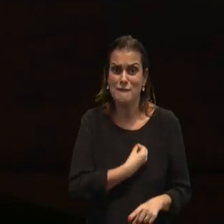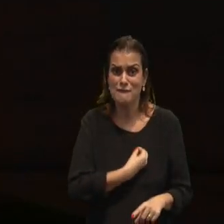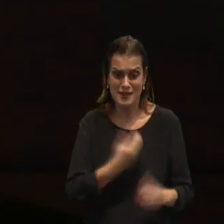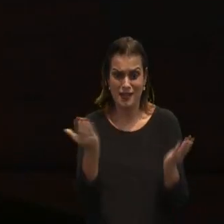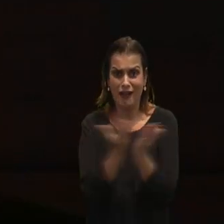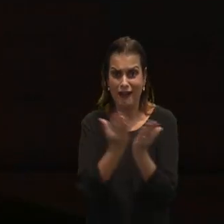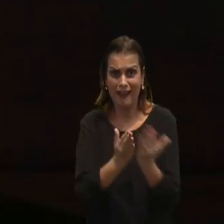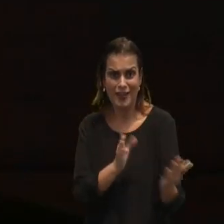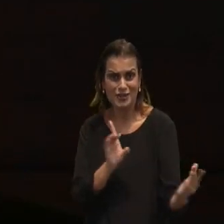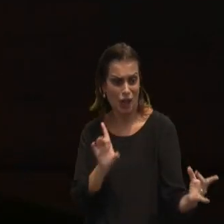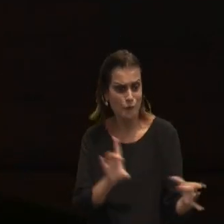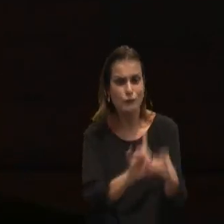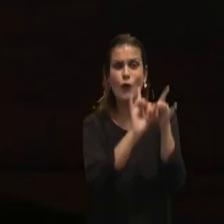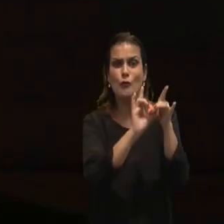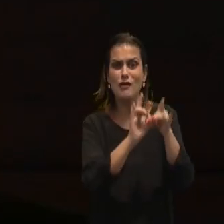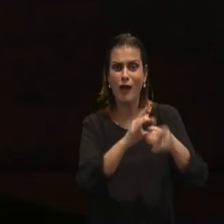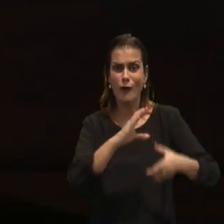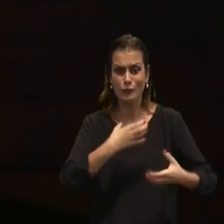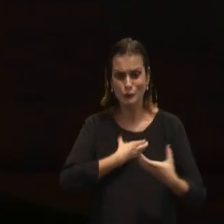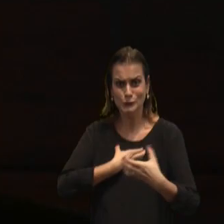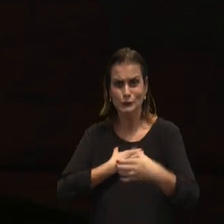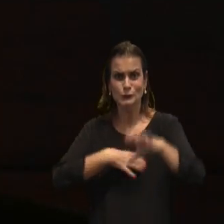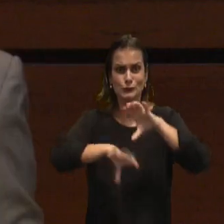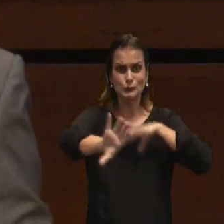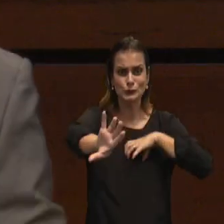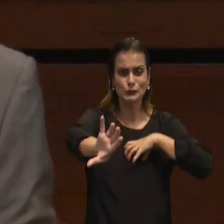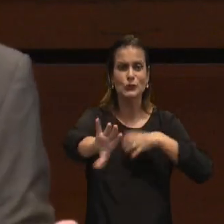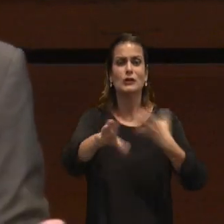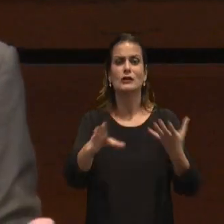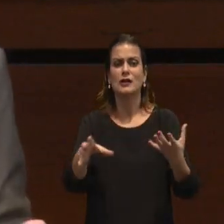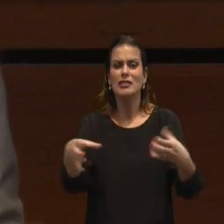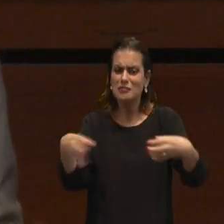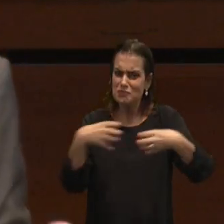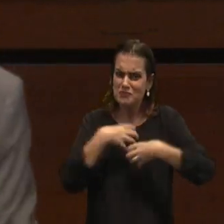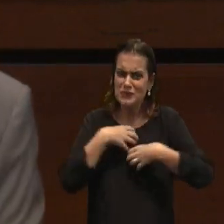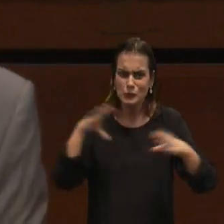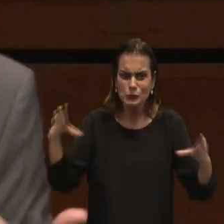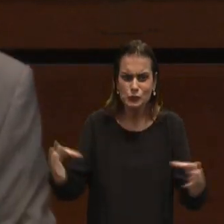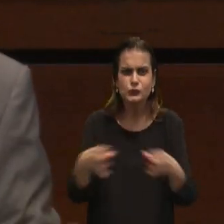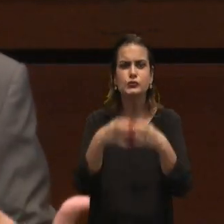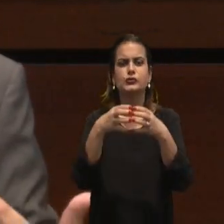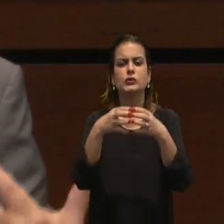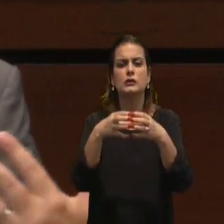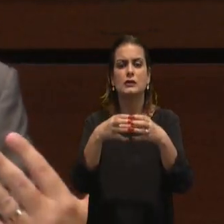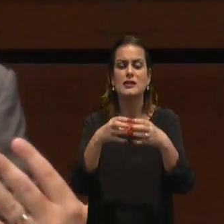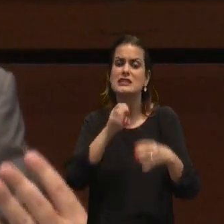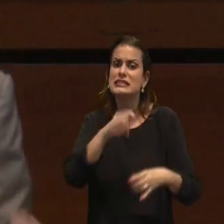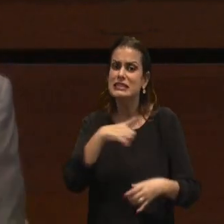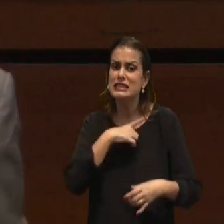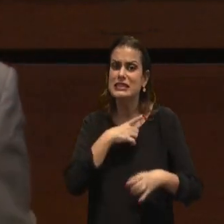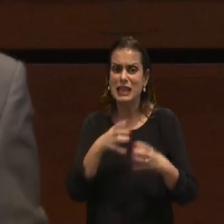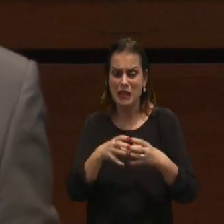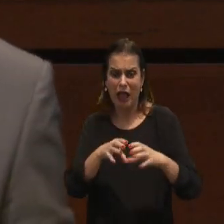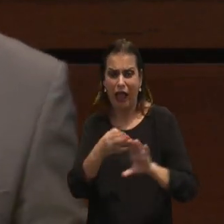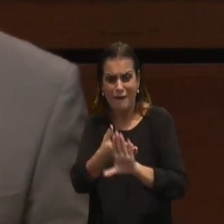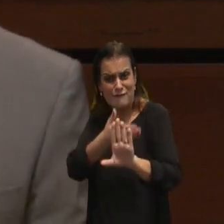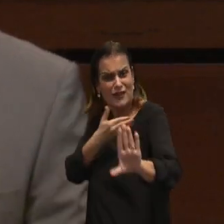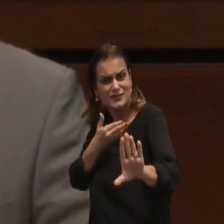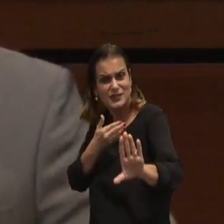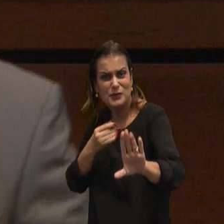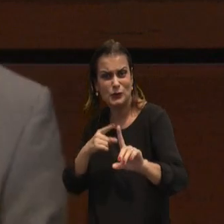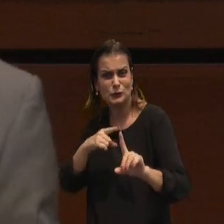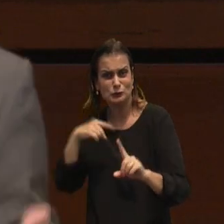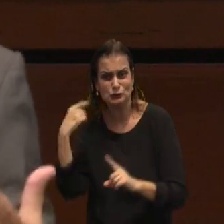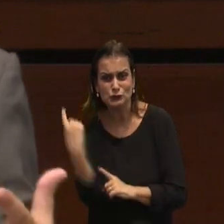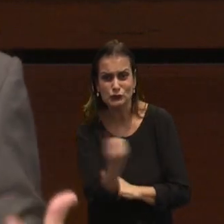proximidade, comunhão uns com os outros. E este afastamento, essa distância social,